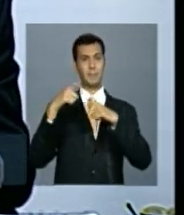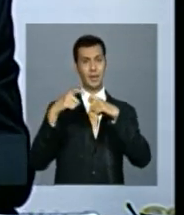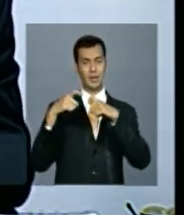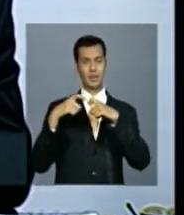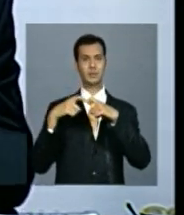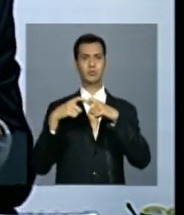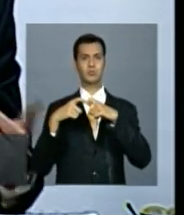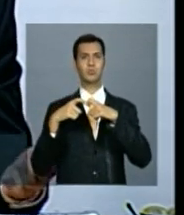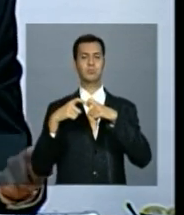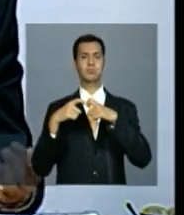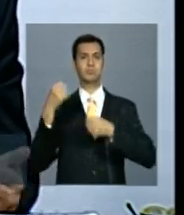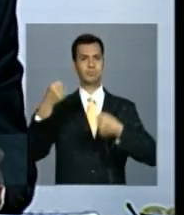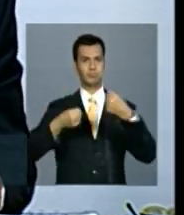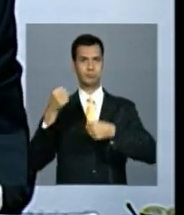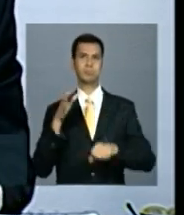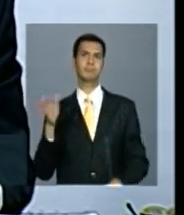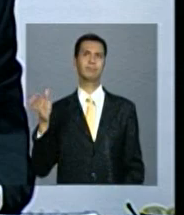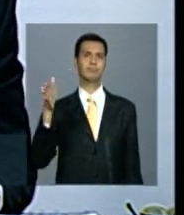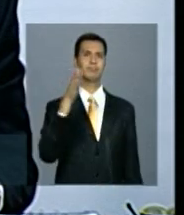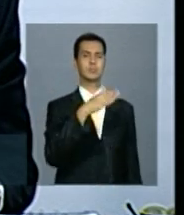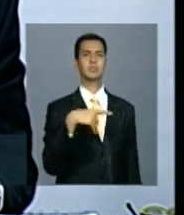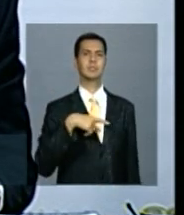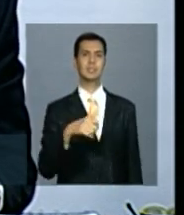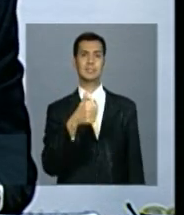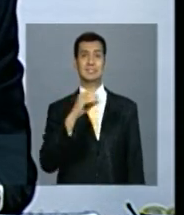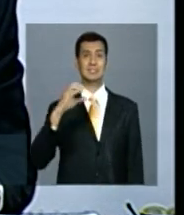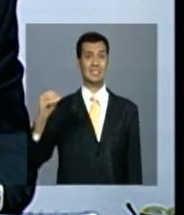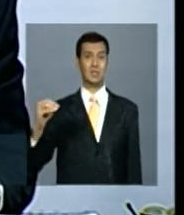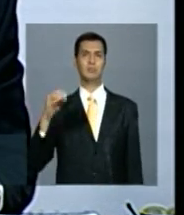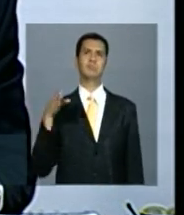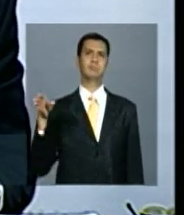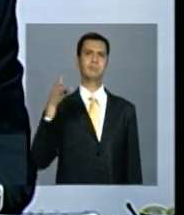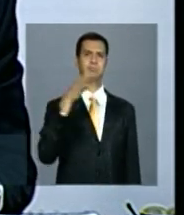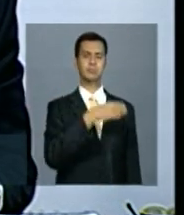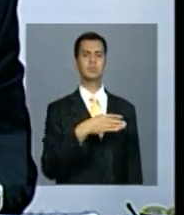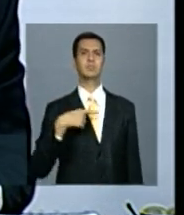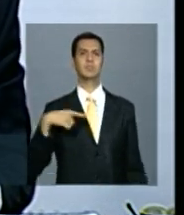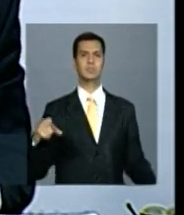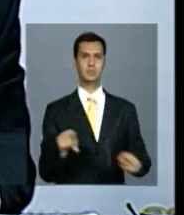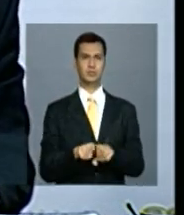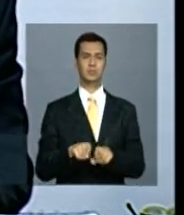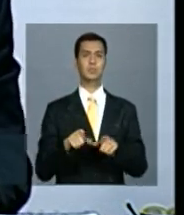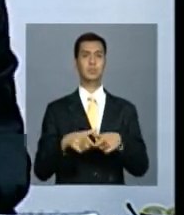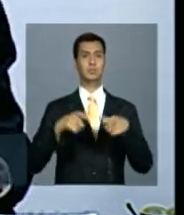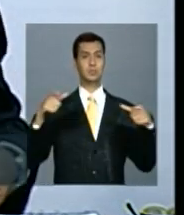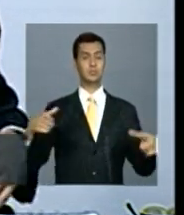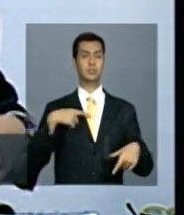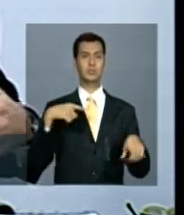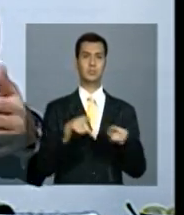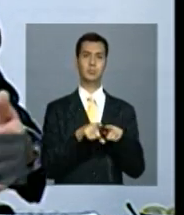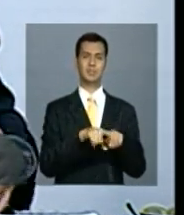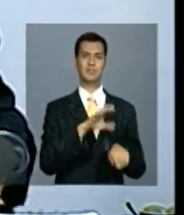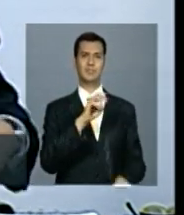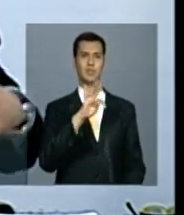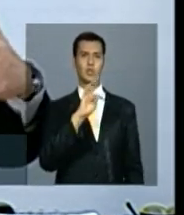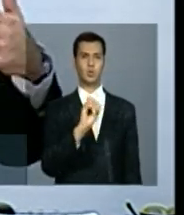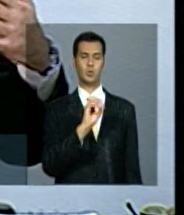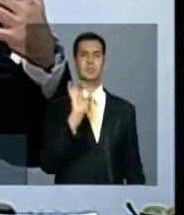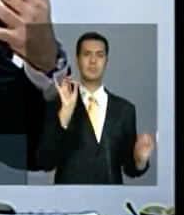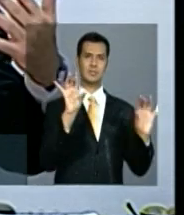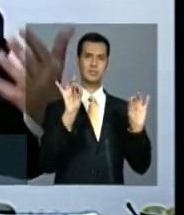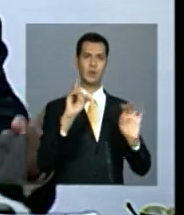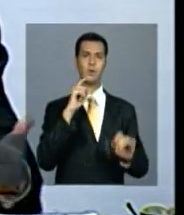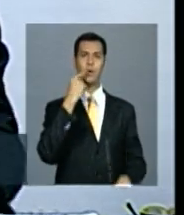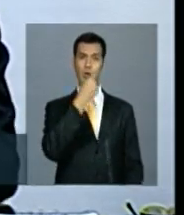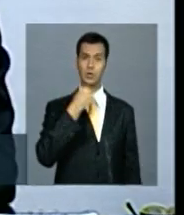rural são 100 consultórios que já estão distribuídos em funcionamento e expansão dos centros de especialidade Odontológica